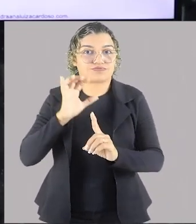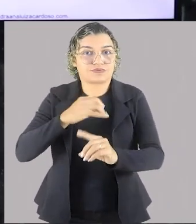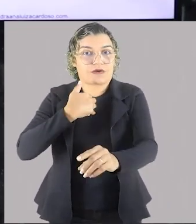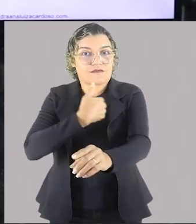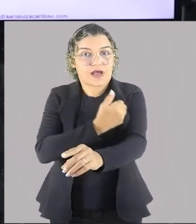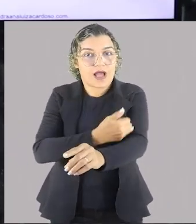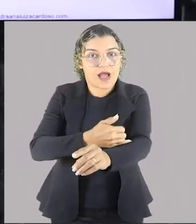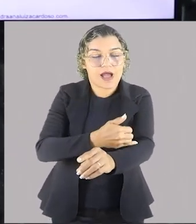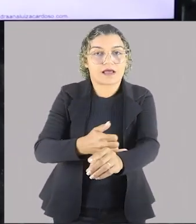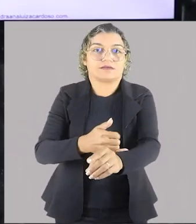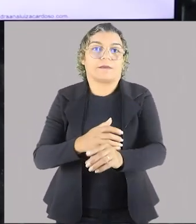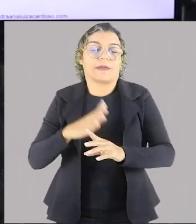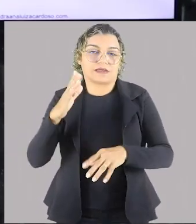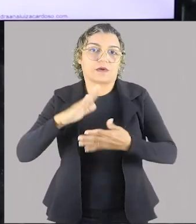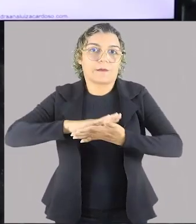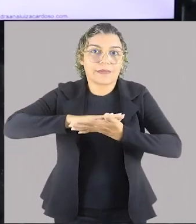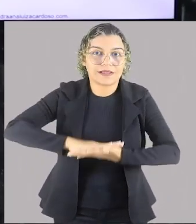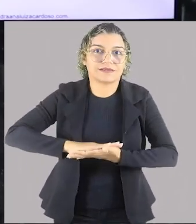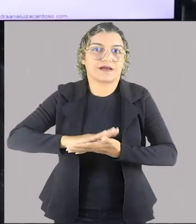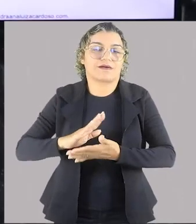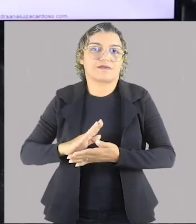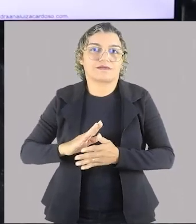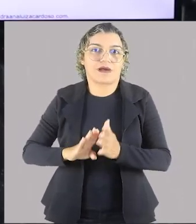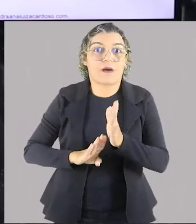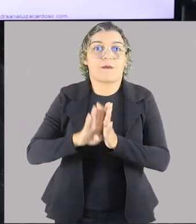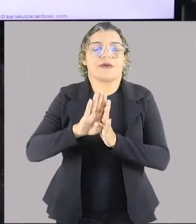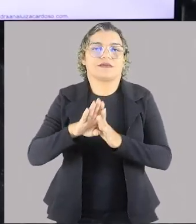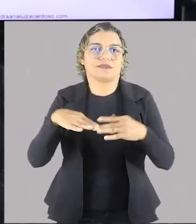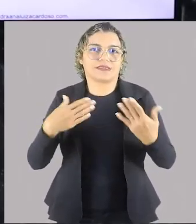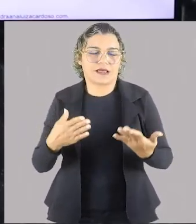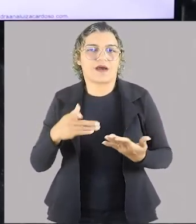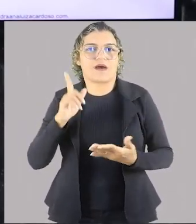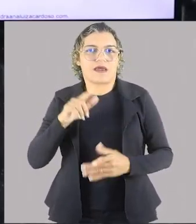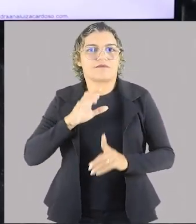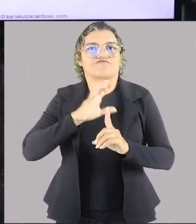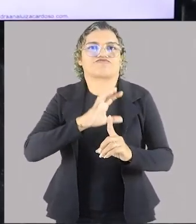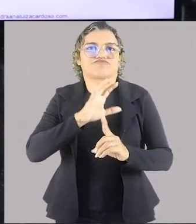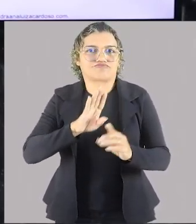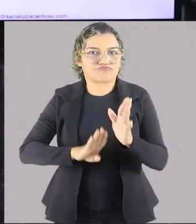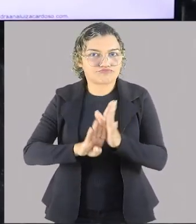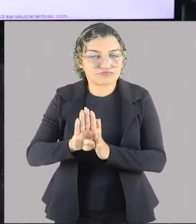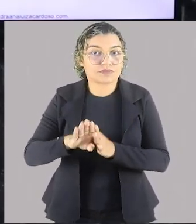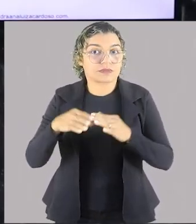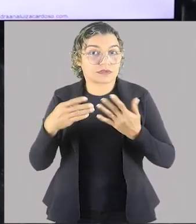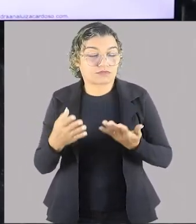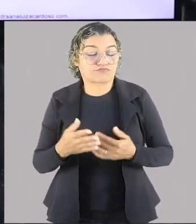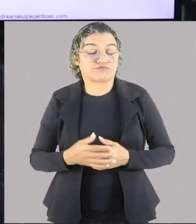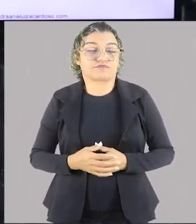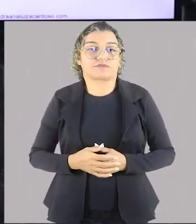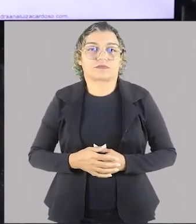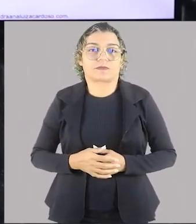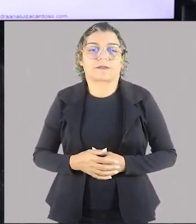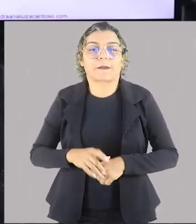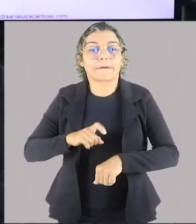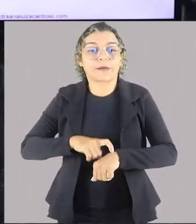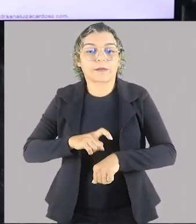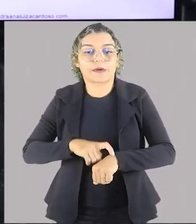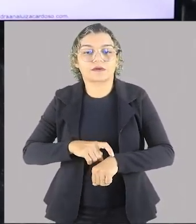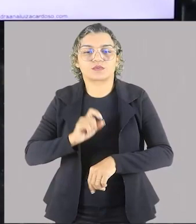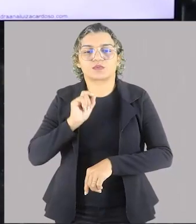E aí precisa aumentar a pressão. É nessa hora que ocorrem os aumentos de pressão. Então, quando isso